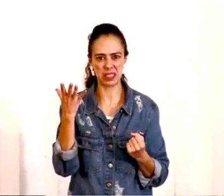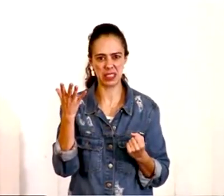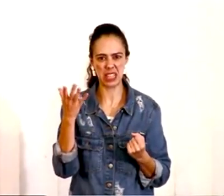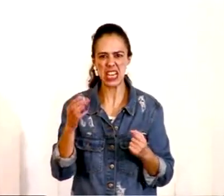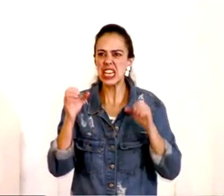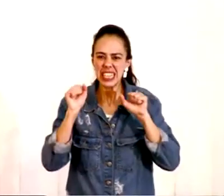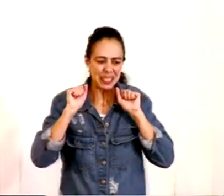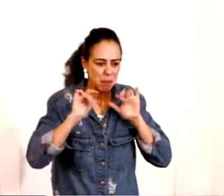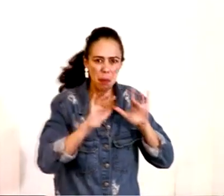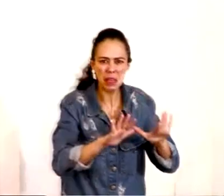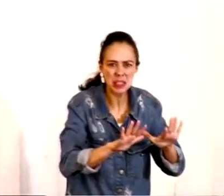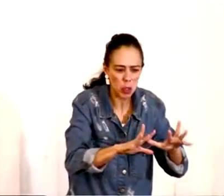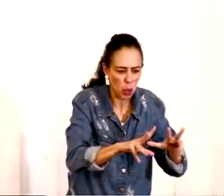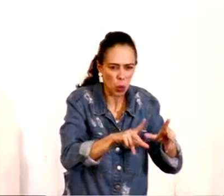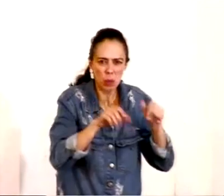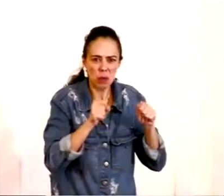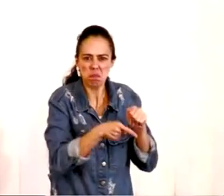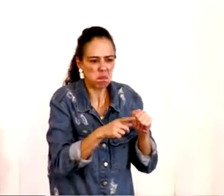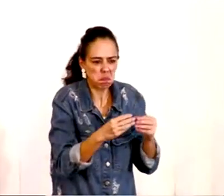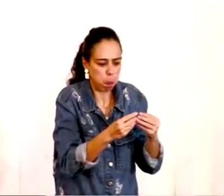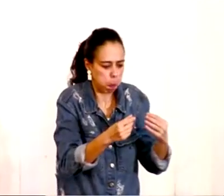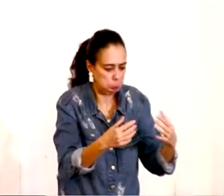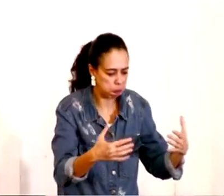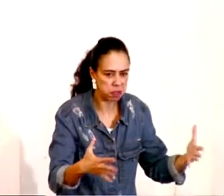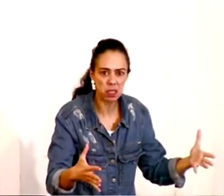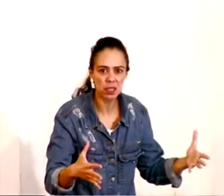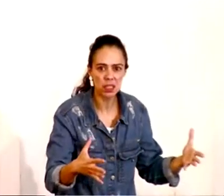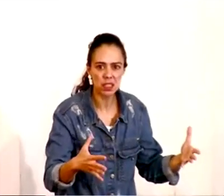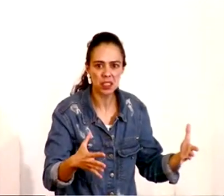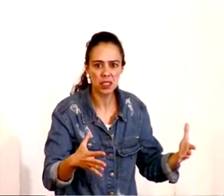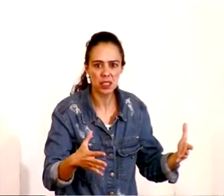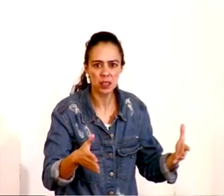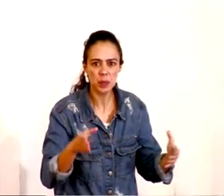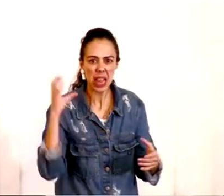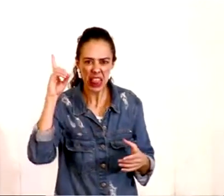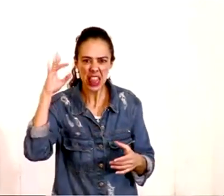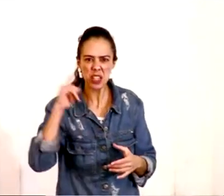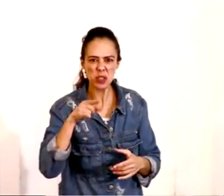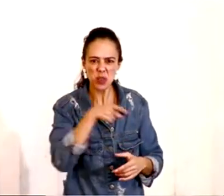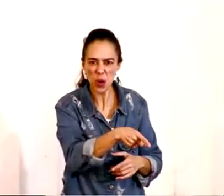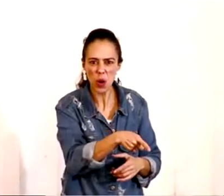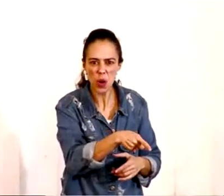errante pela terra, você vai viver como um nômade,